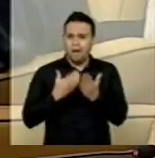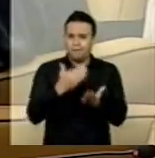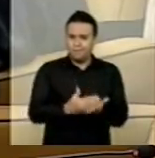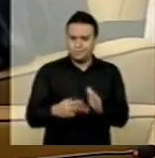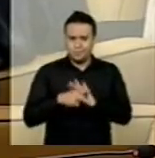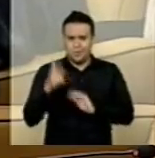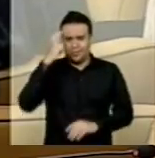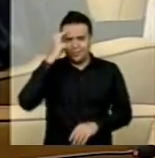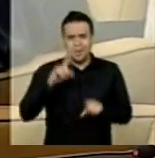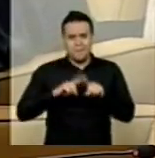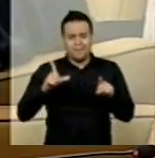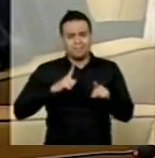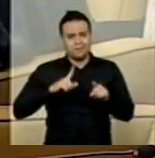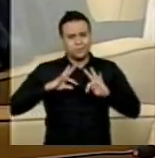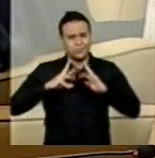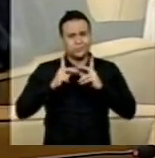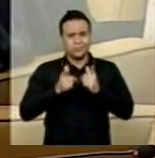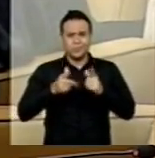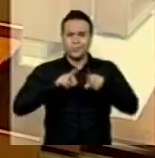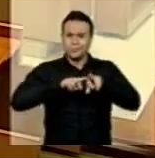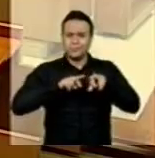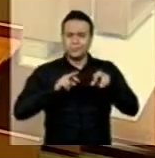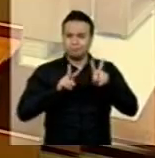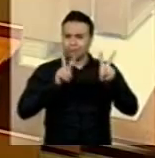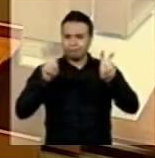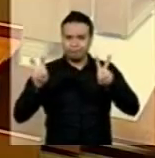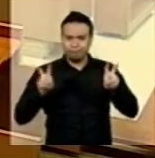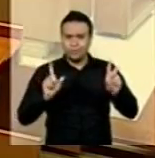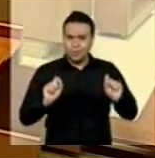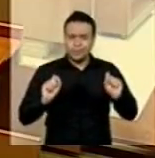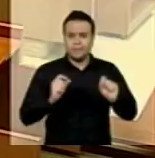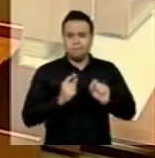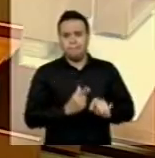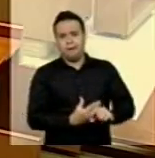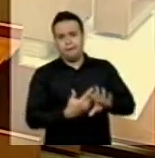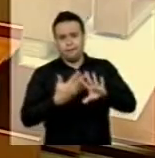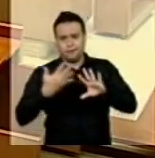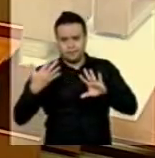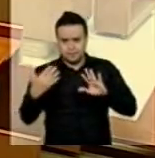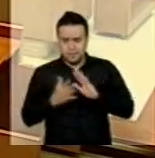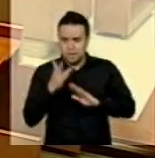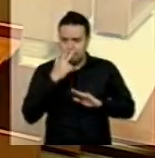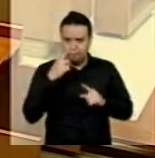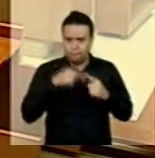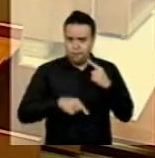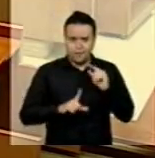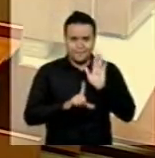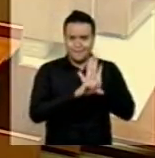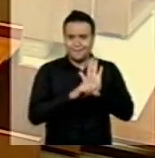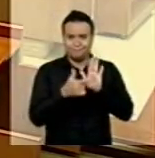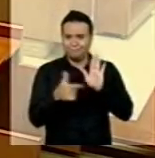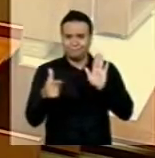sob todos os títulos, retrocesso. Meu filho, tá sobre... Disse Rui, fora da lei não há